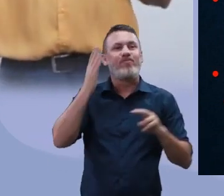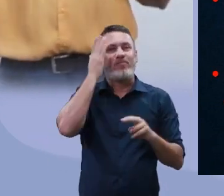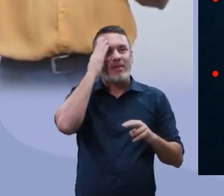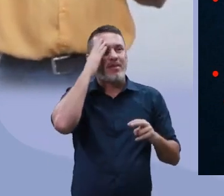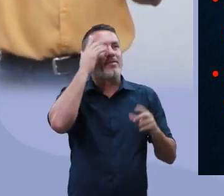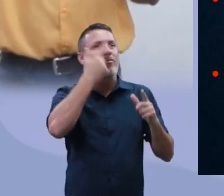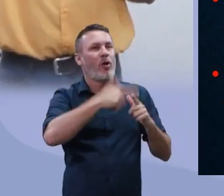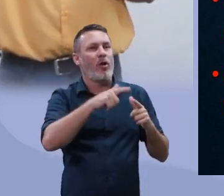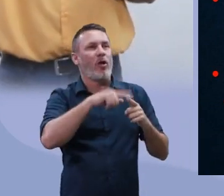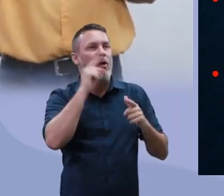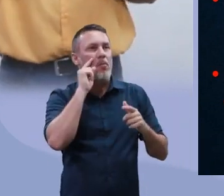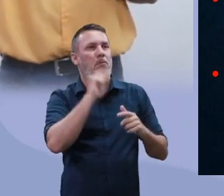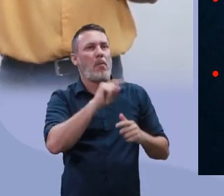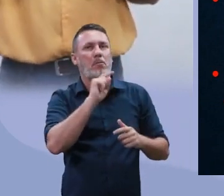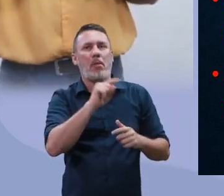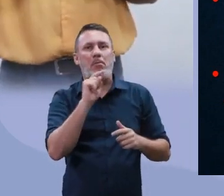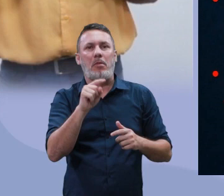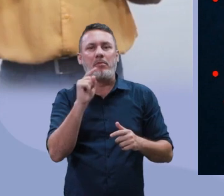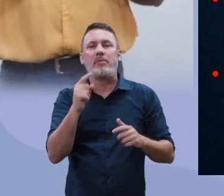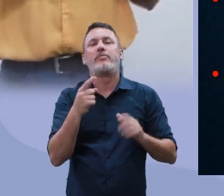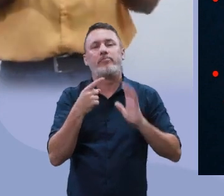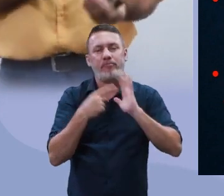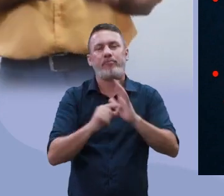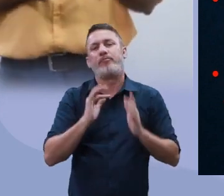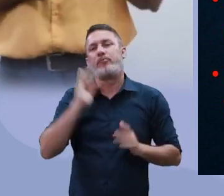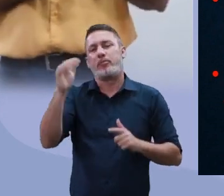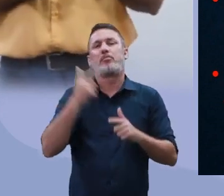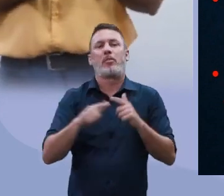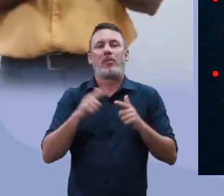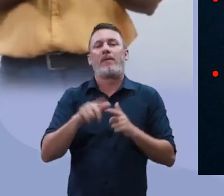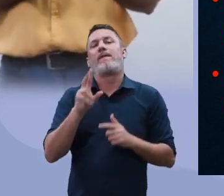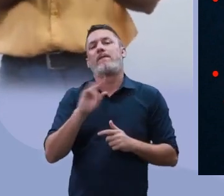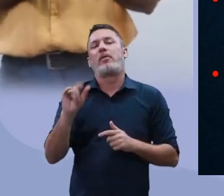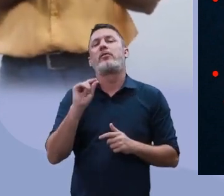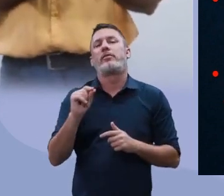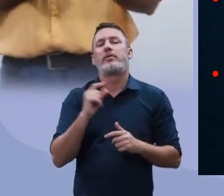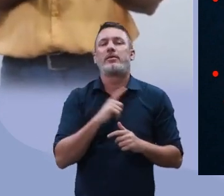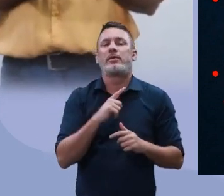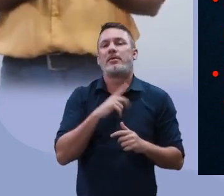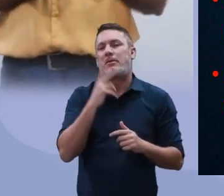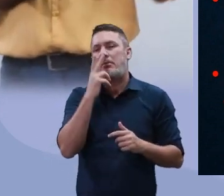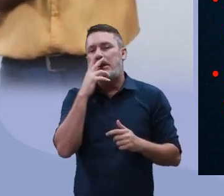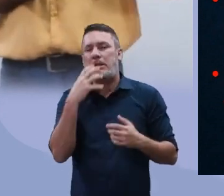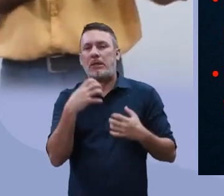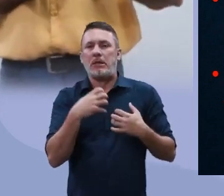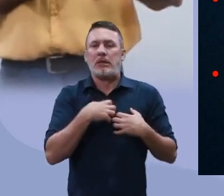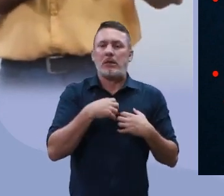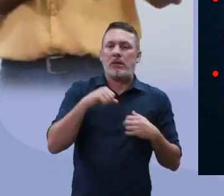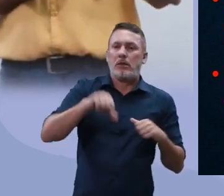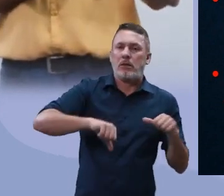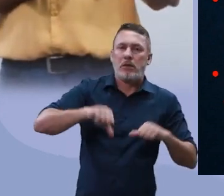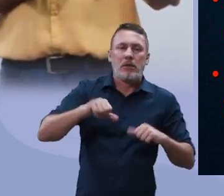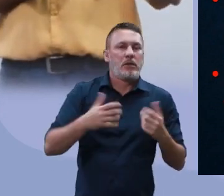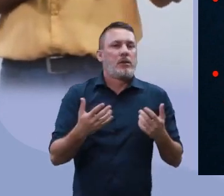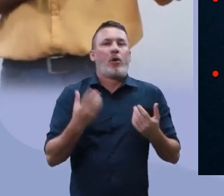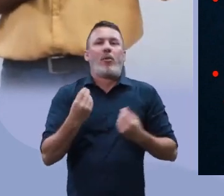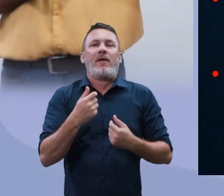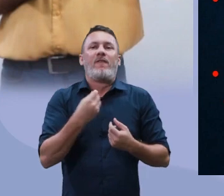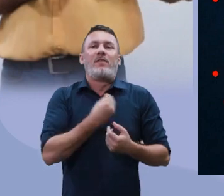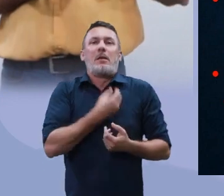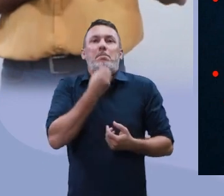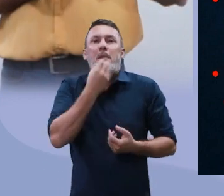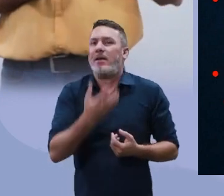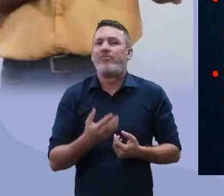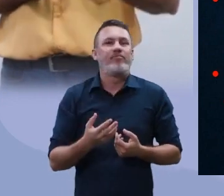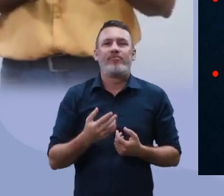que essa somatória de problemas geram, digamos assim, um inconveniente, né, à